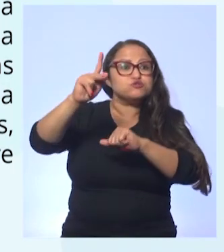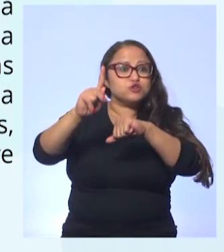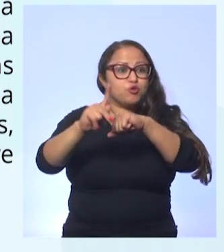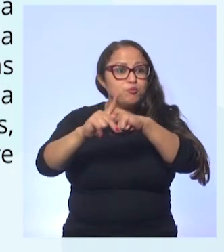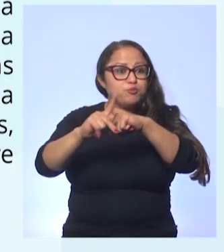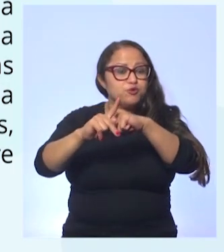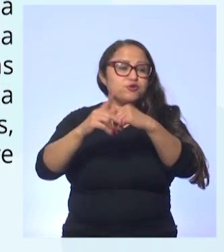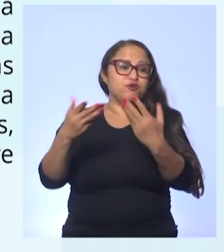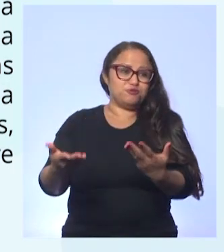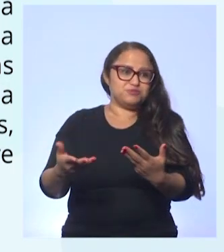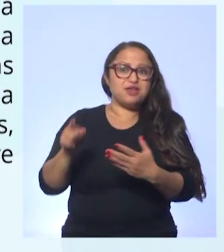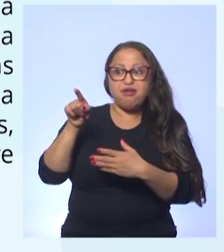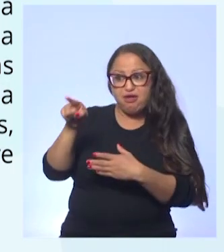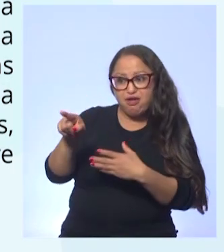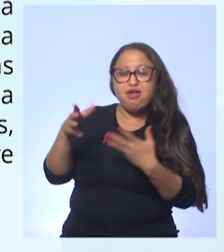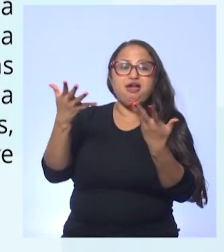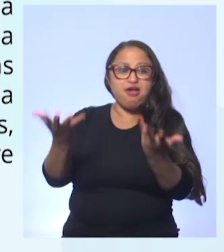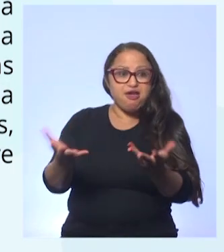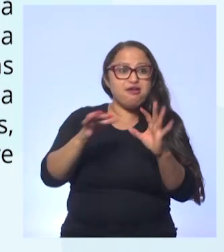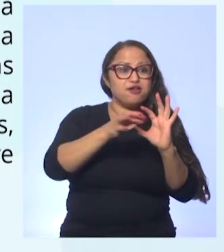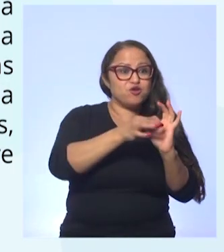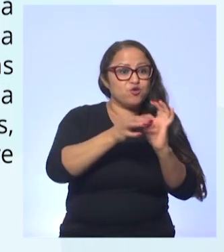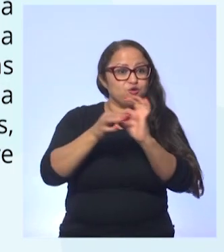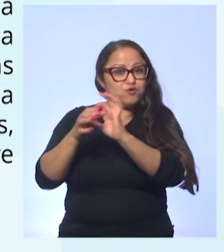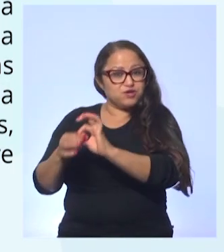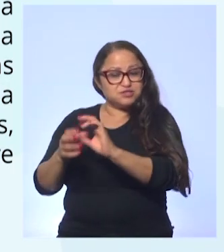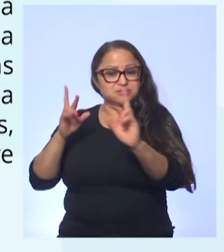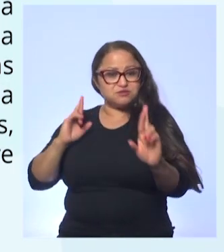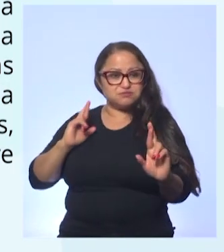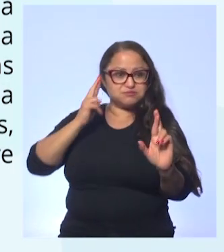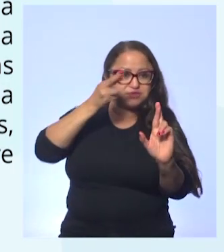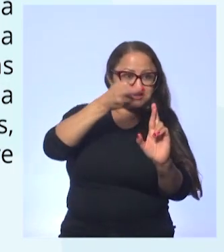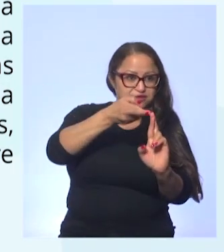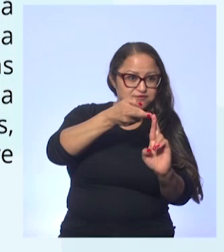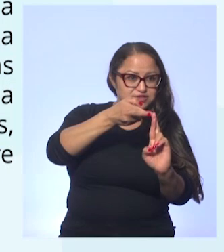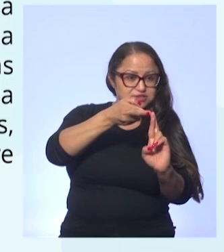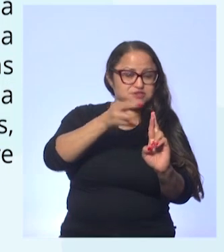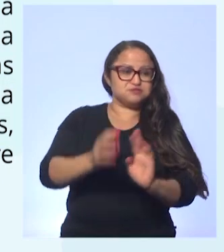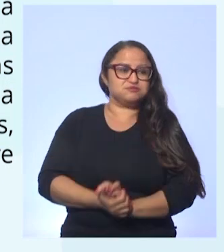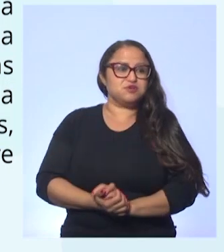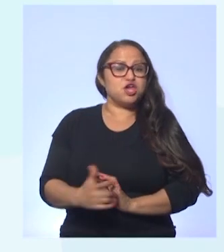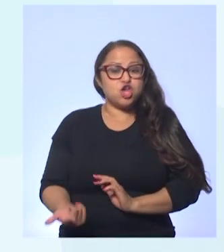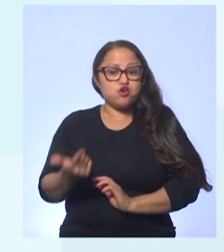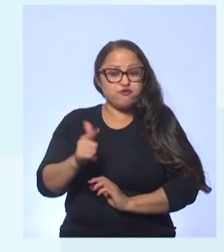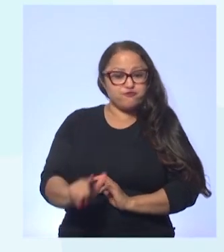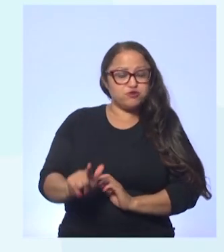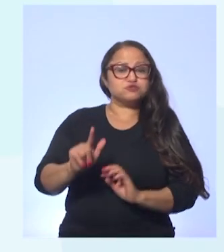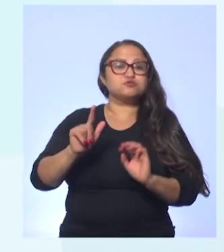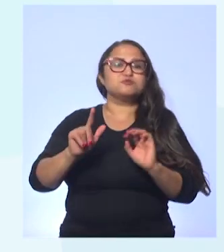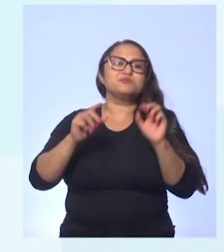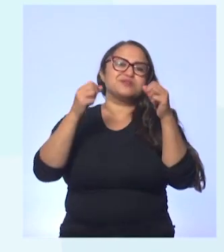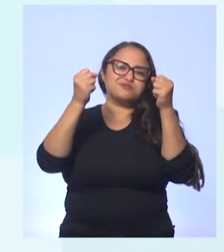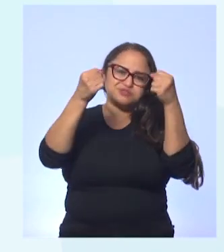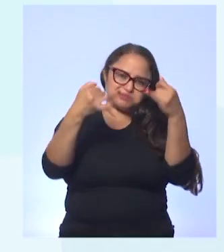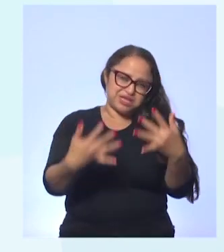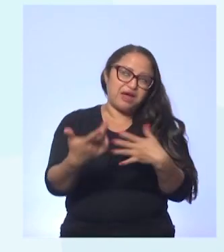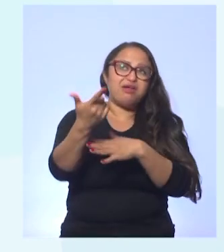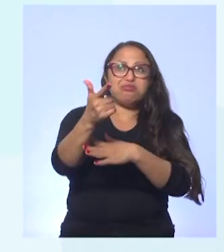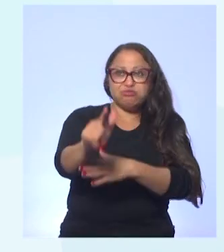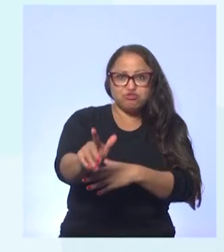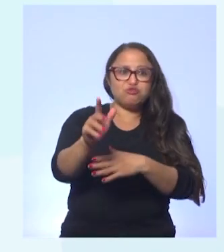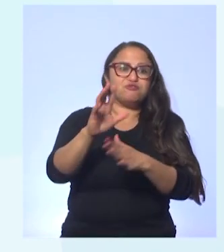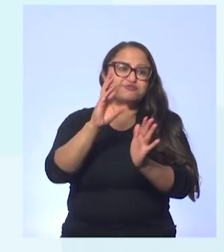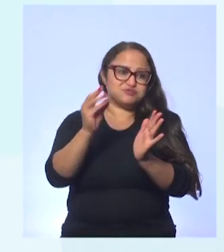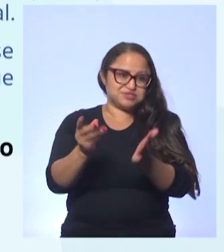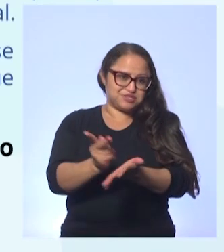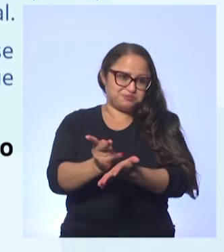aqui. Isso aqui é coesão referencial. Então, eu não retomo para não falar a mesma coisa a vida toda,